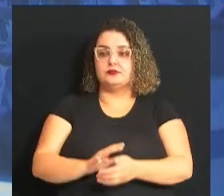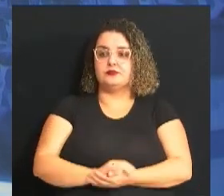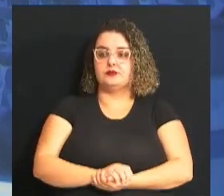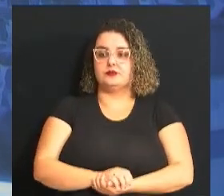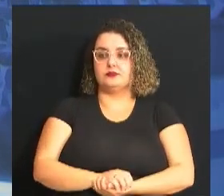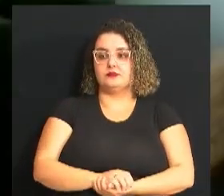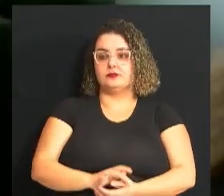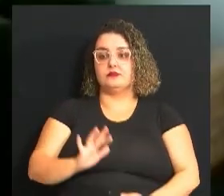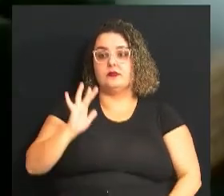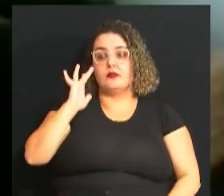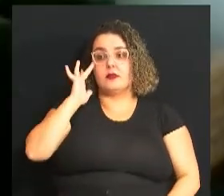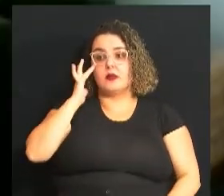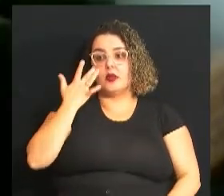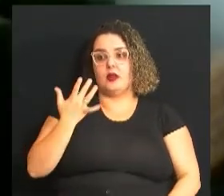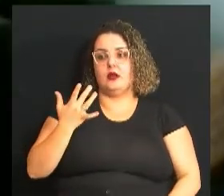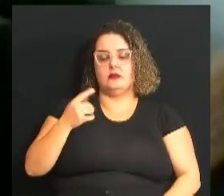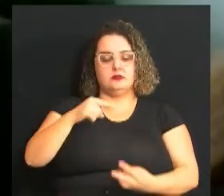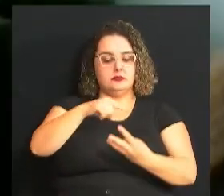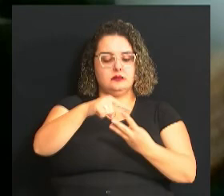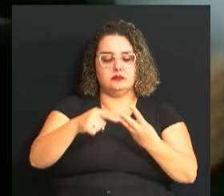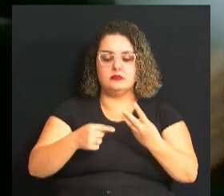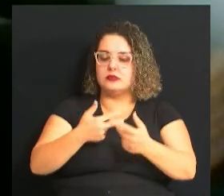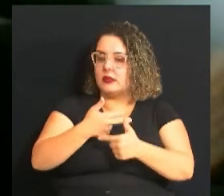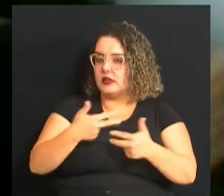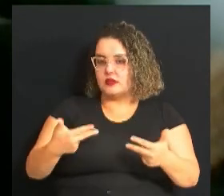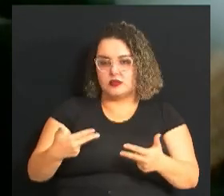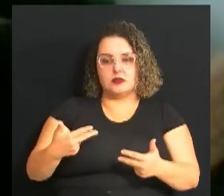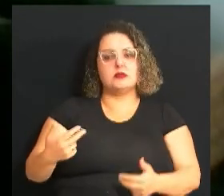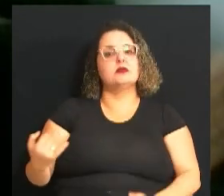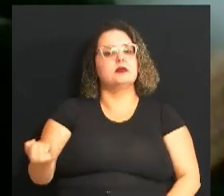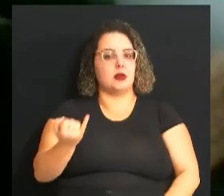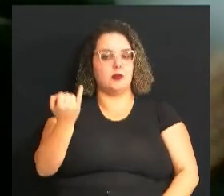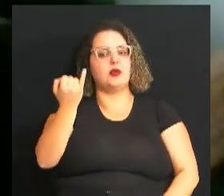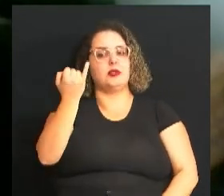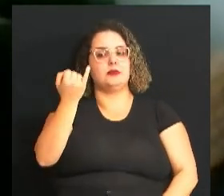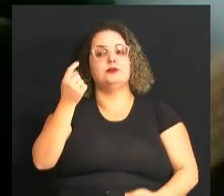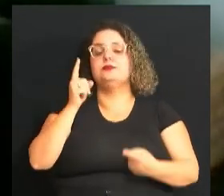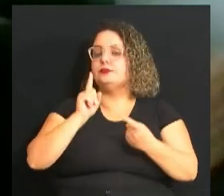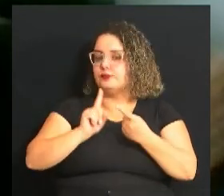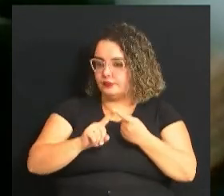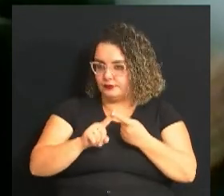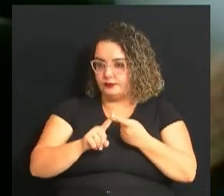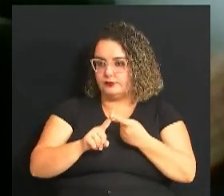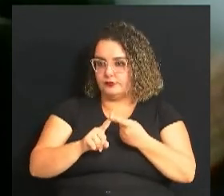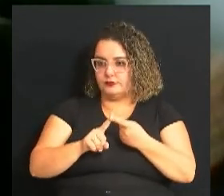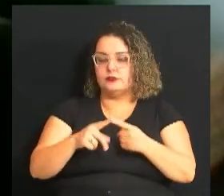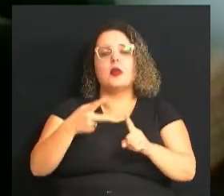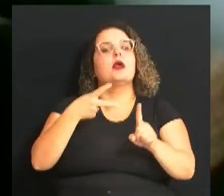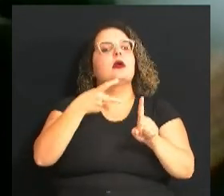Eu acho que 3 coisas são fundamentais. Primeiro, vacinação.